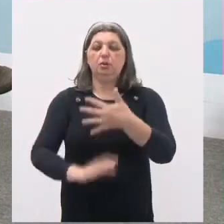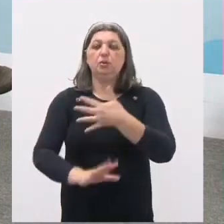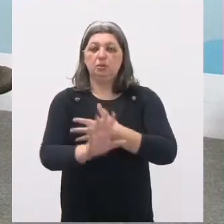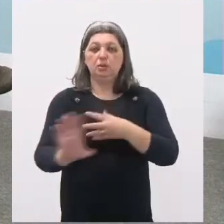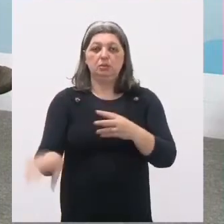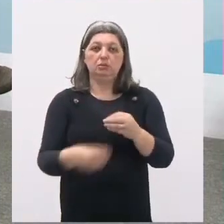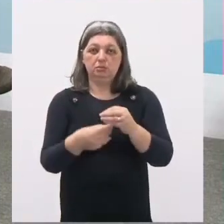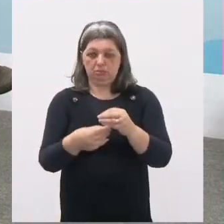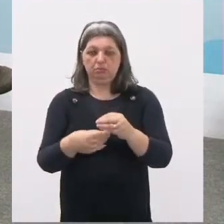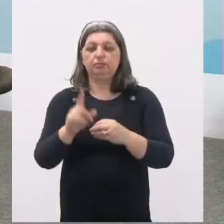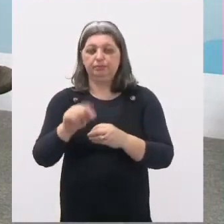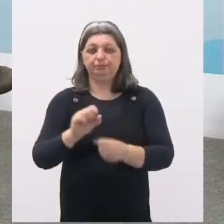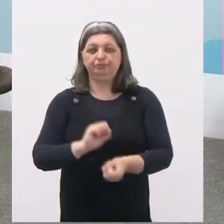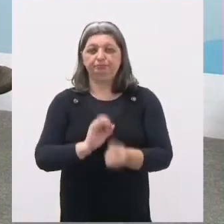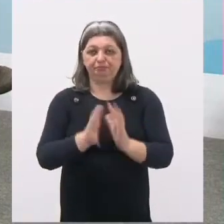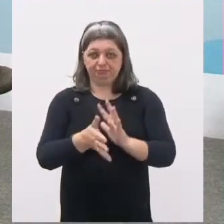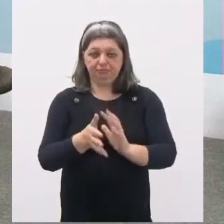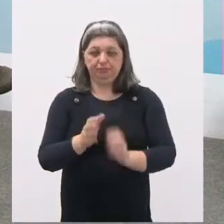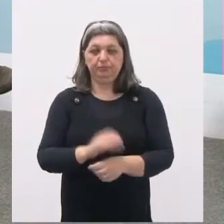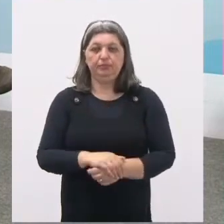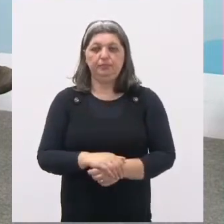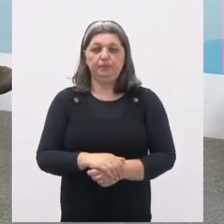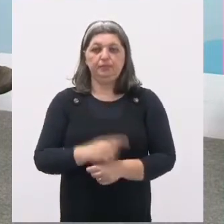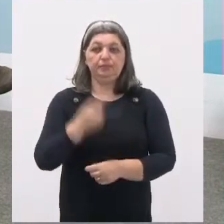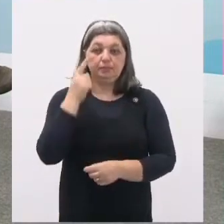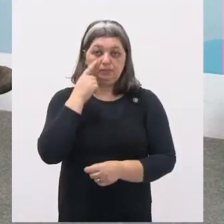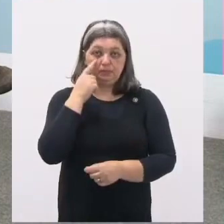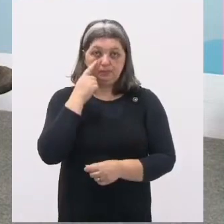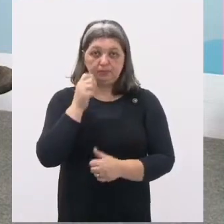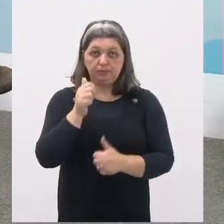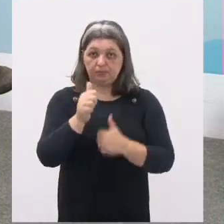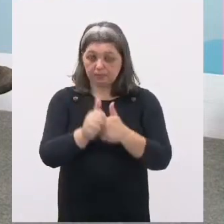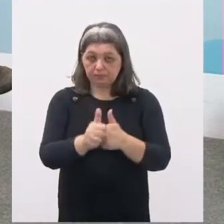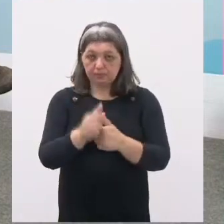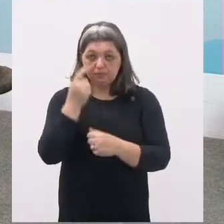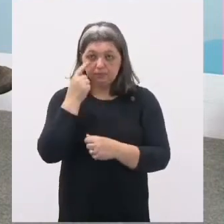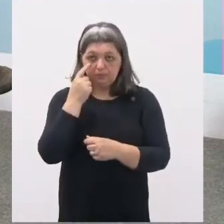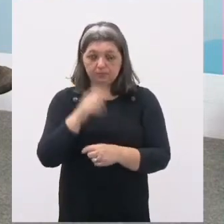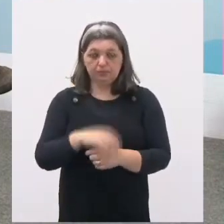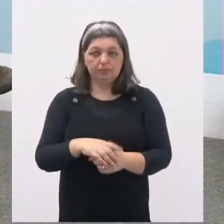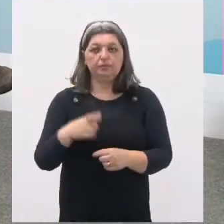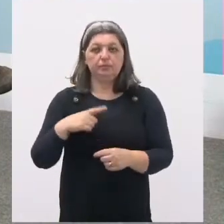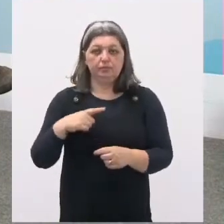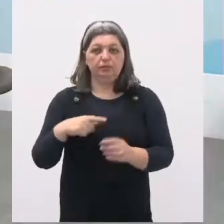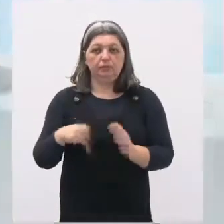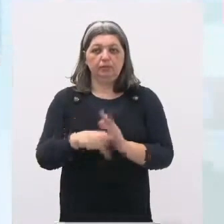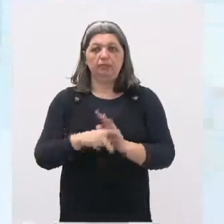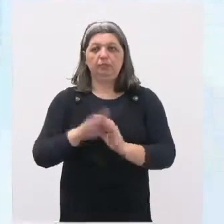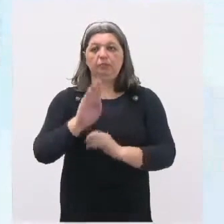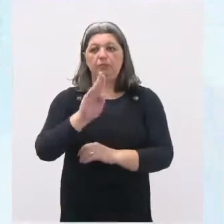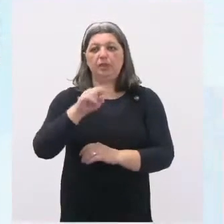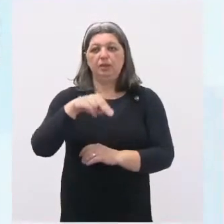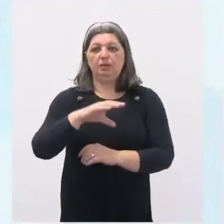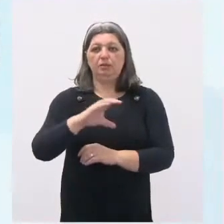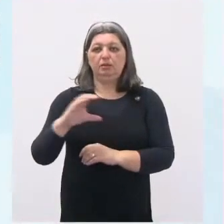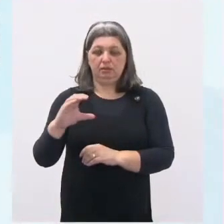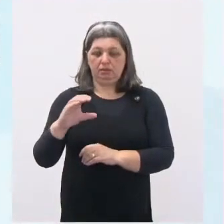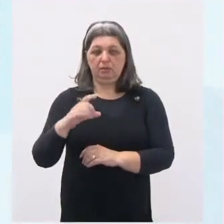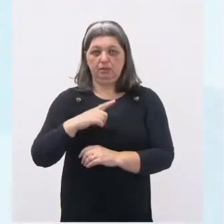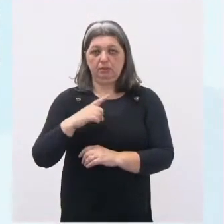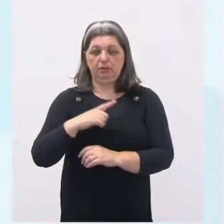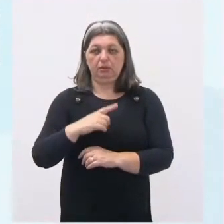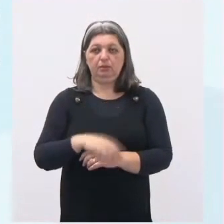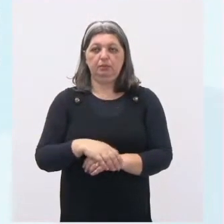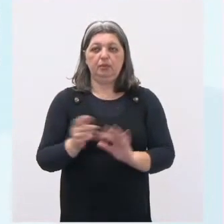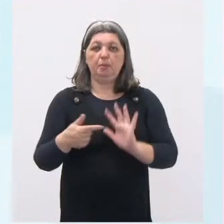também do currículo em ação. Então, acompanha aí com a gente tirou um trecho da BNCC e